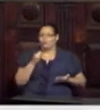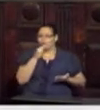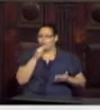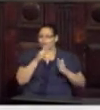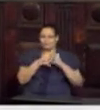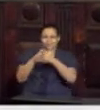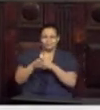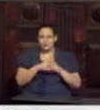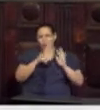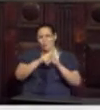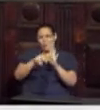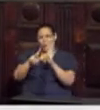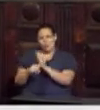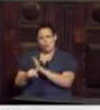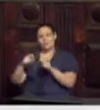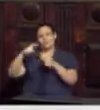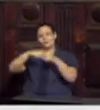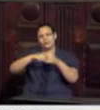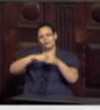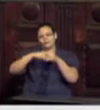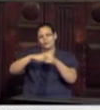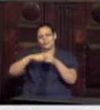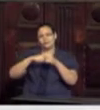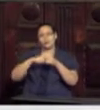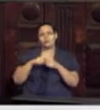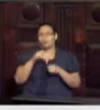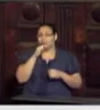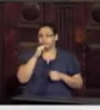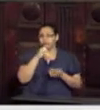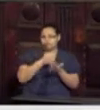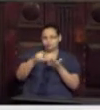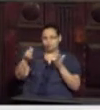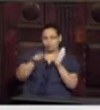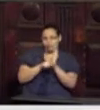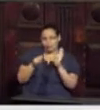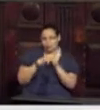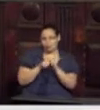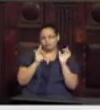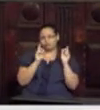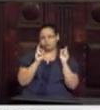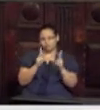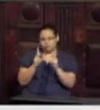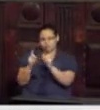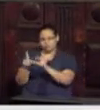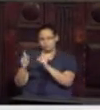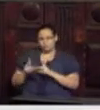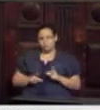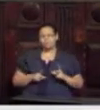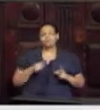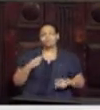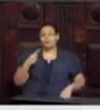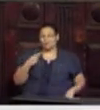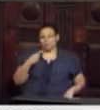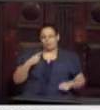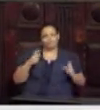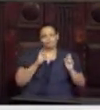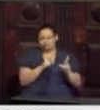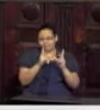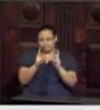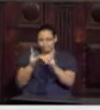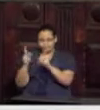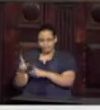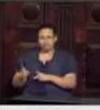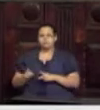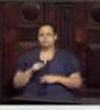está diretamente vinculado ao tráfico de drogas e ao tráfico de arma, na medida que